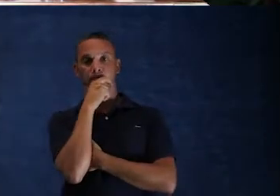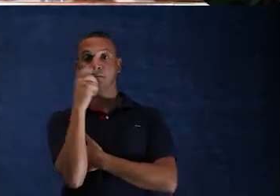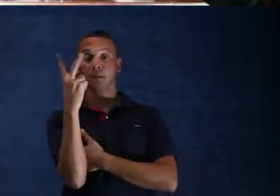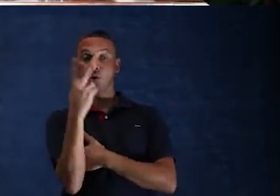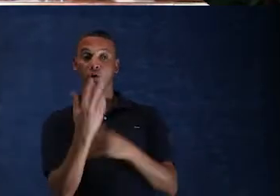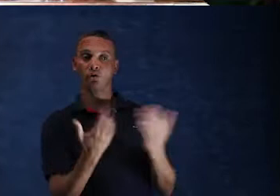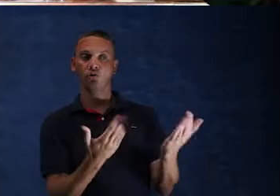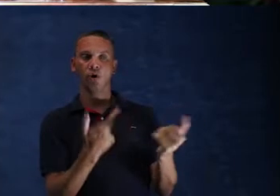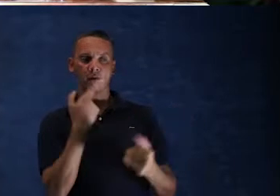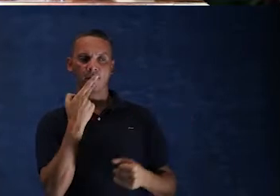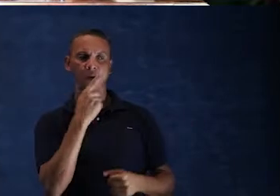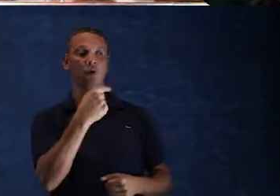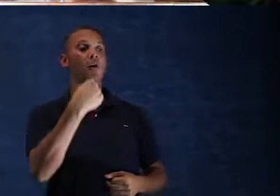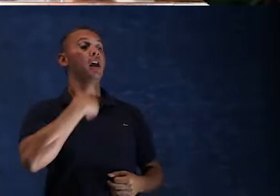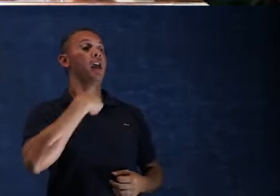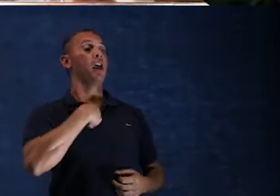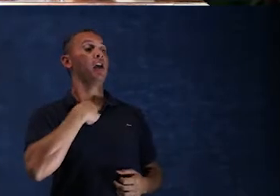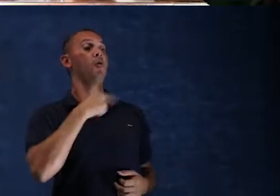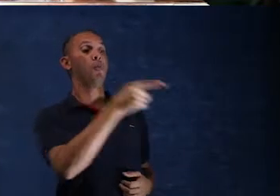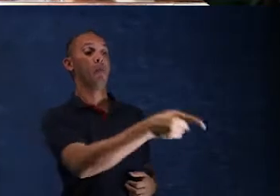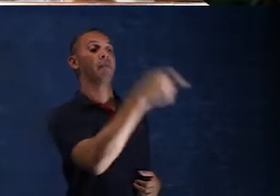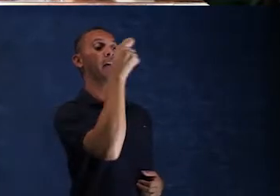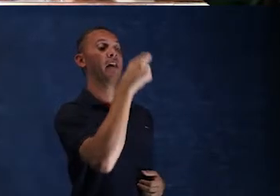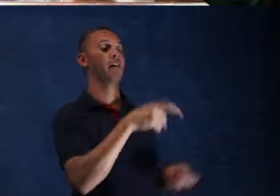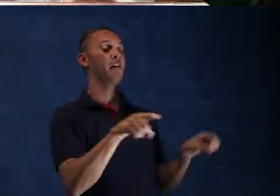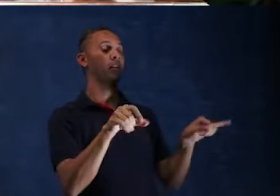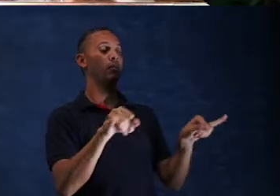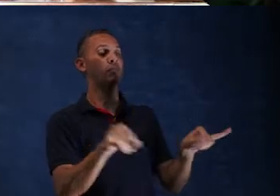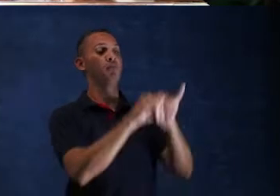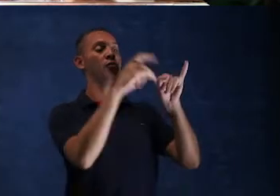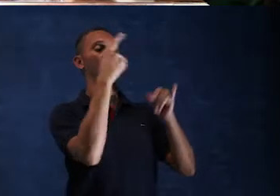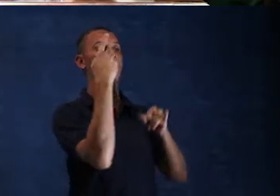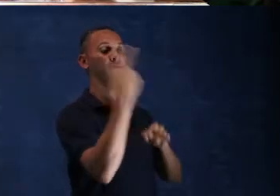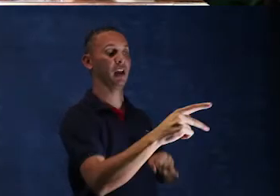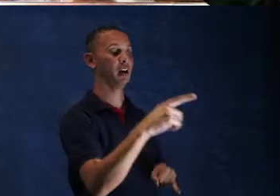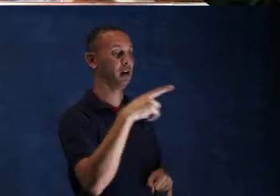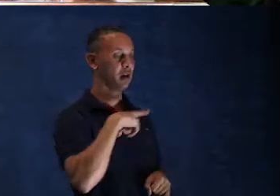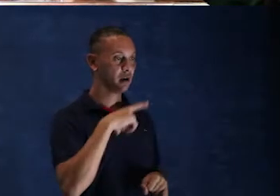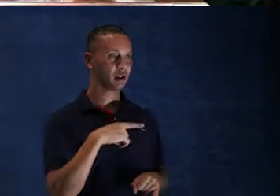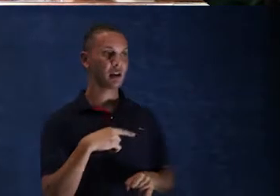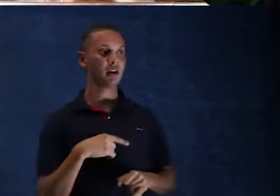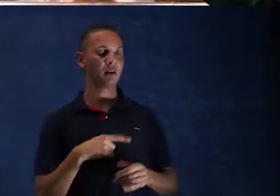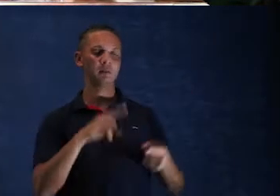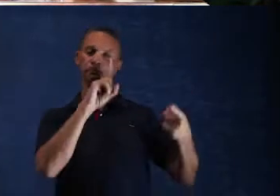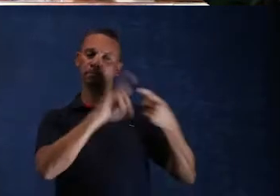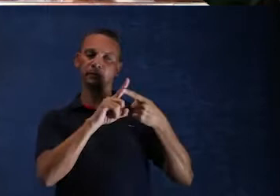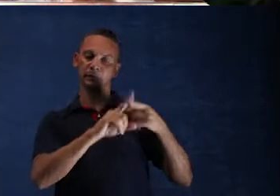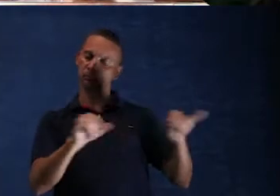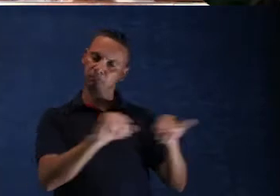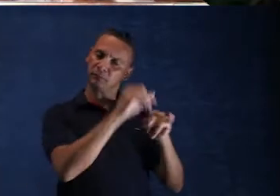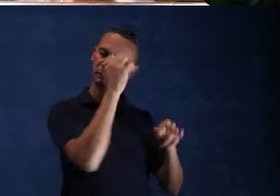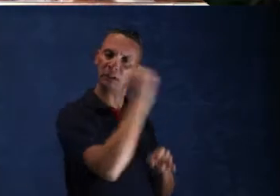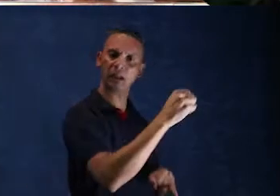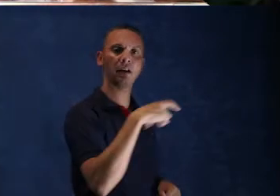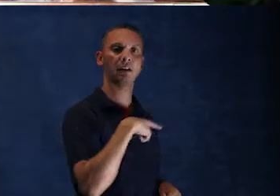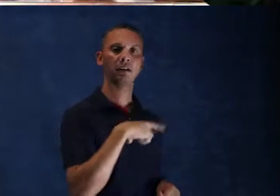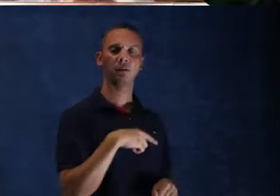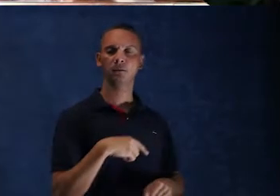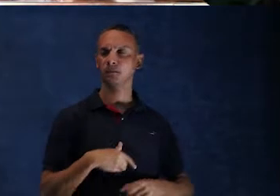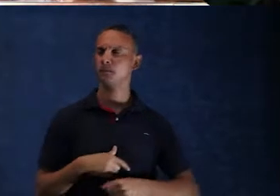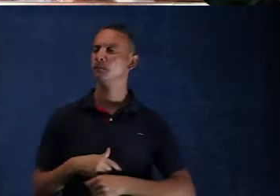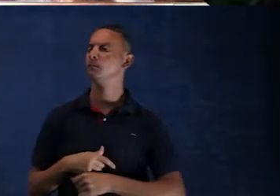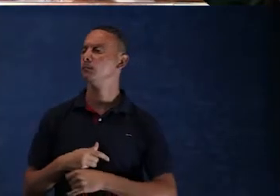jovens terem confessado o crime, alegando vingança por conta de a vítima ter denunciado o tráfico de drogas na escola, o irmão não